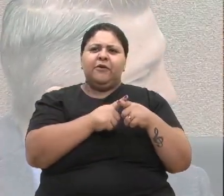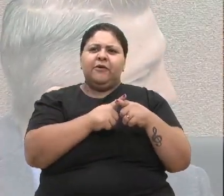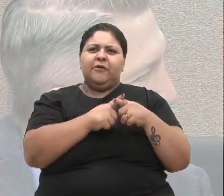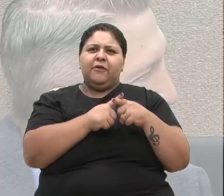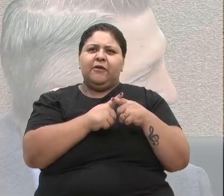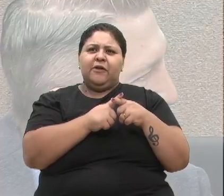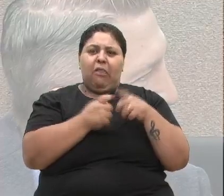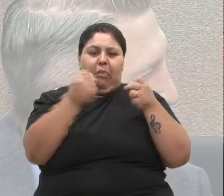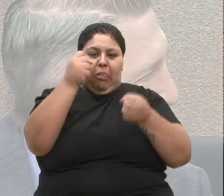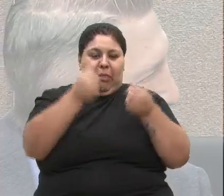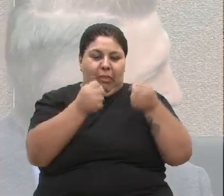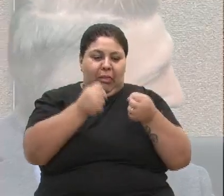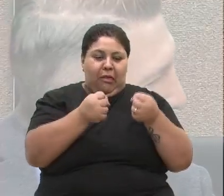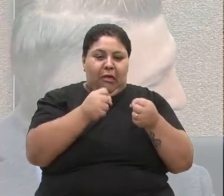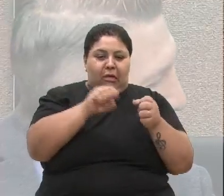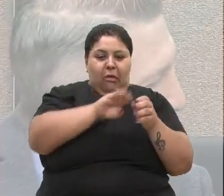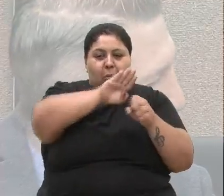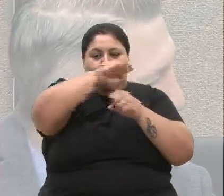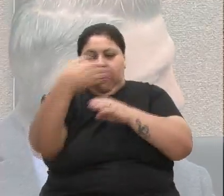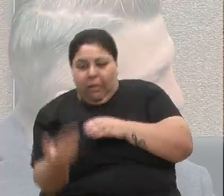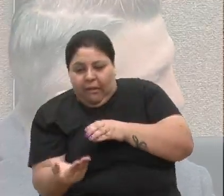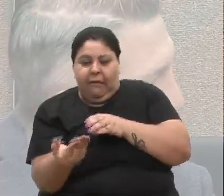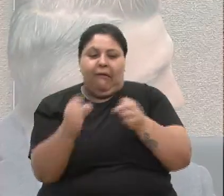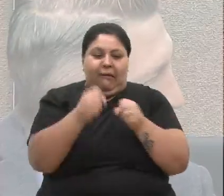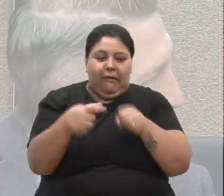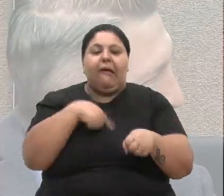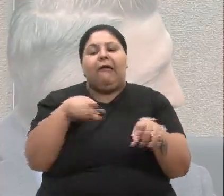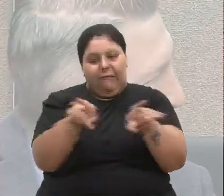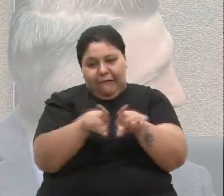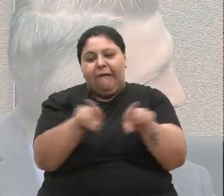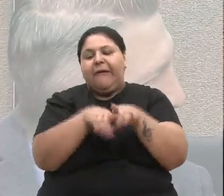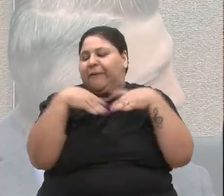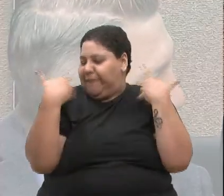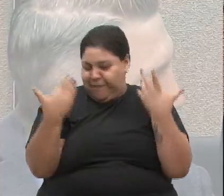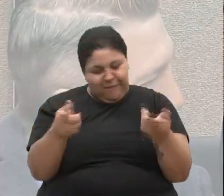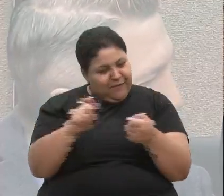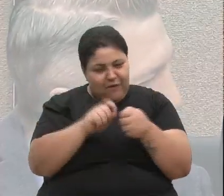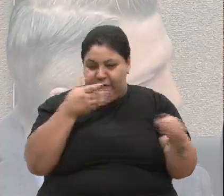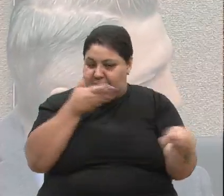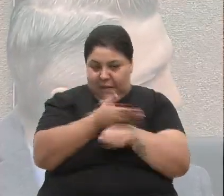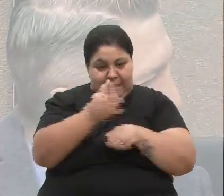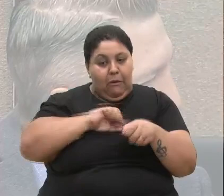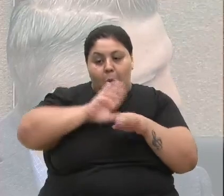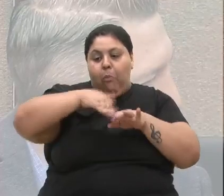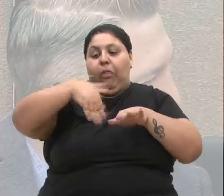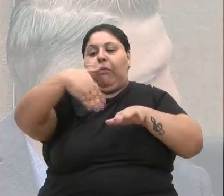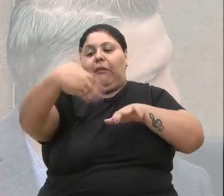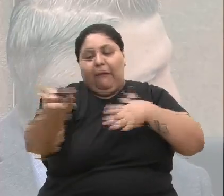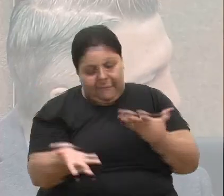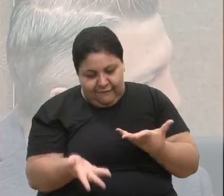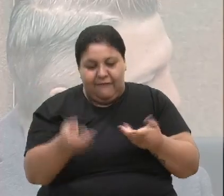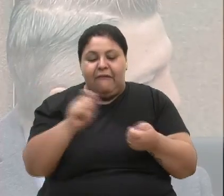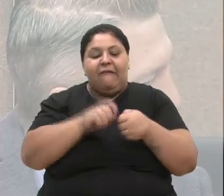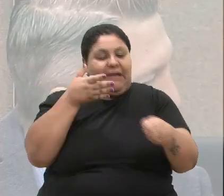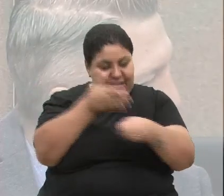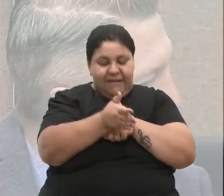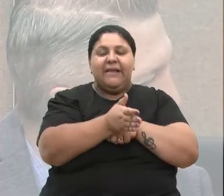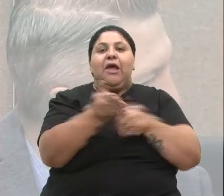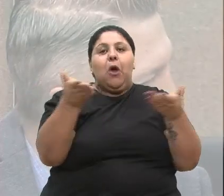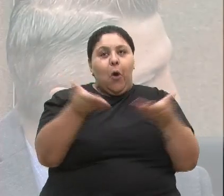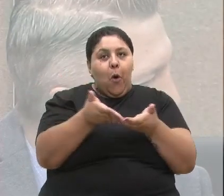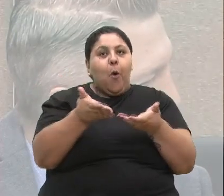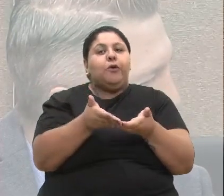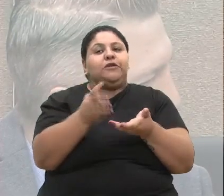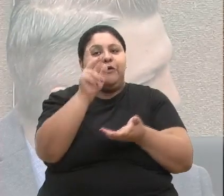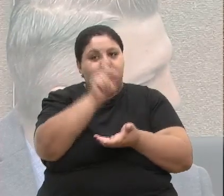foi um tombo histórico, né? Saí rolando uns 5 metros, mas isso não faz parte da história. O que faz parte é que eu me tornei o que